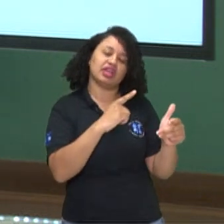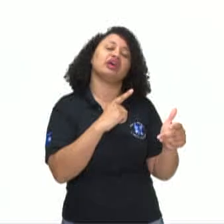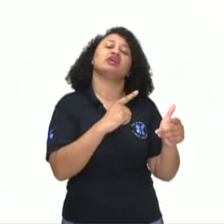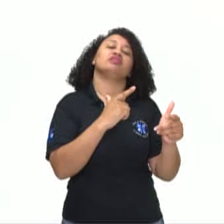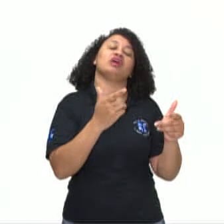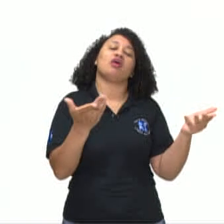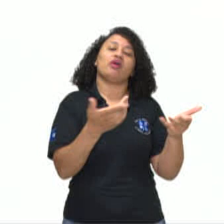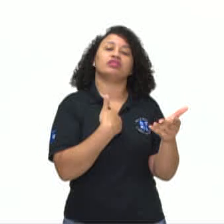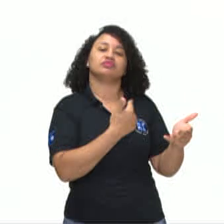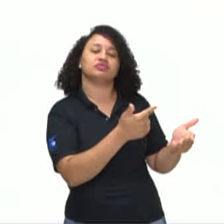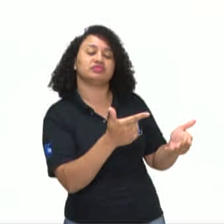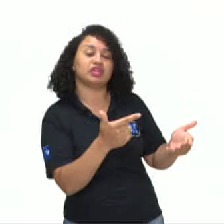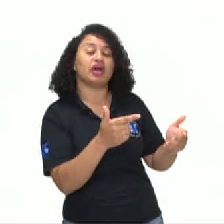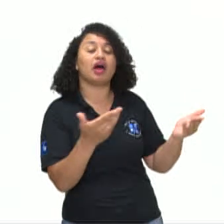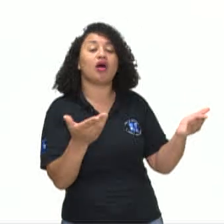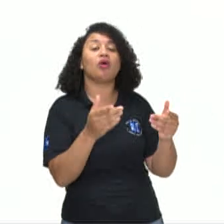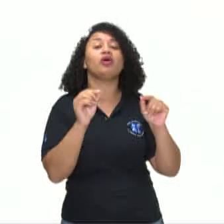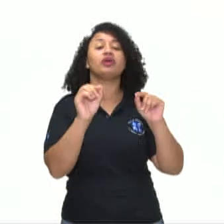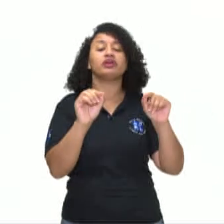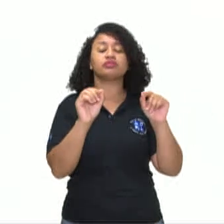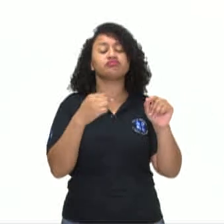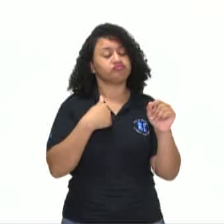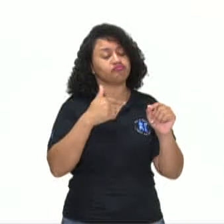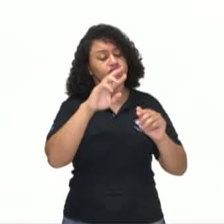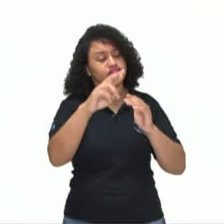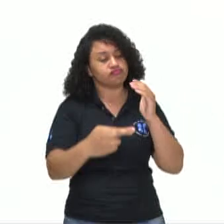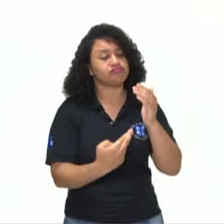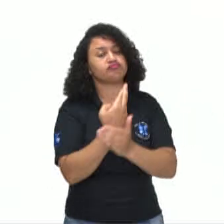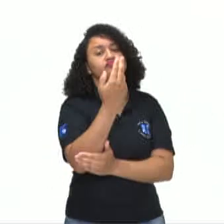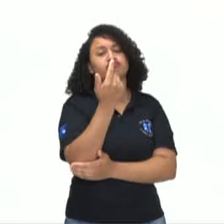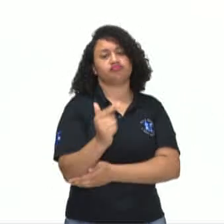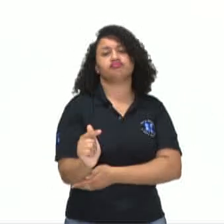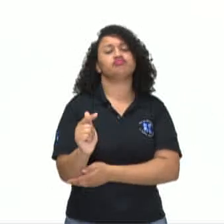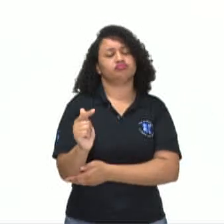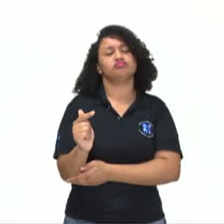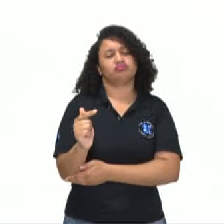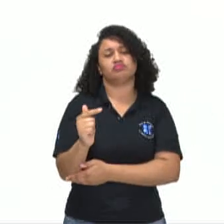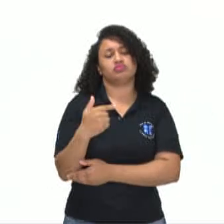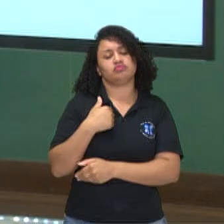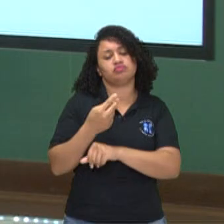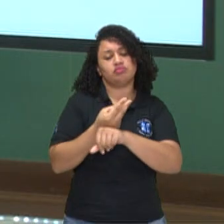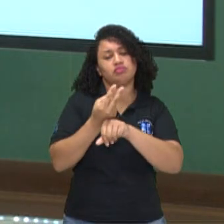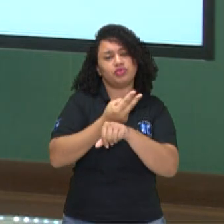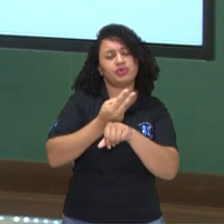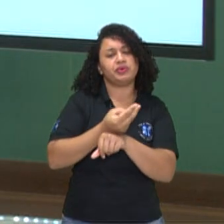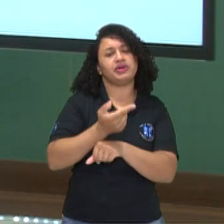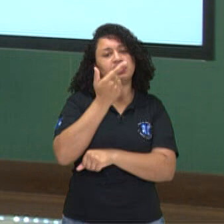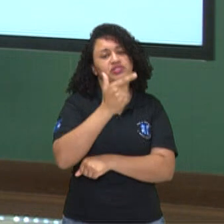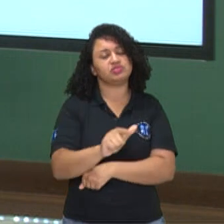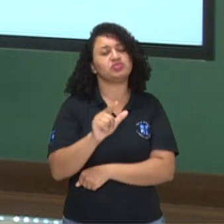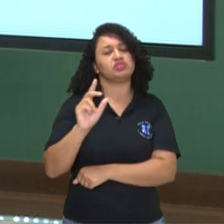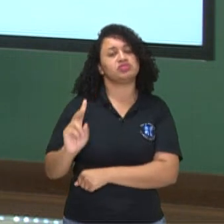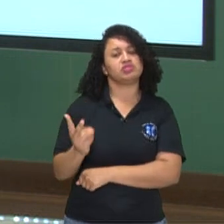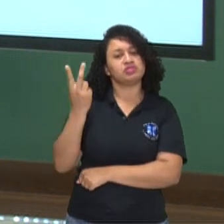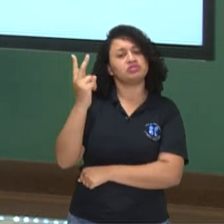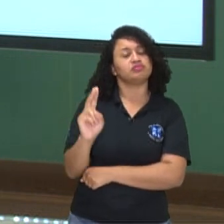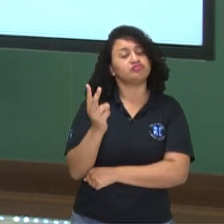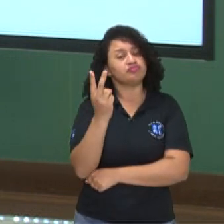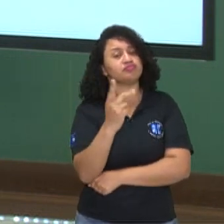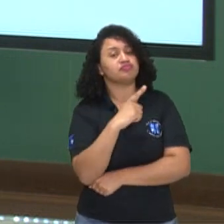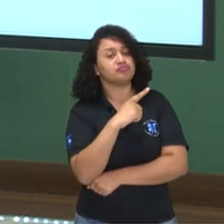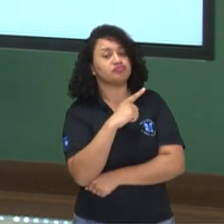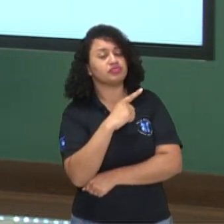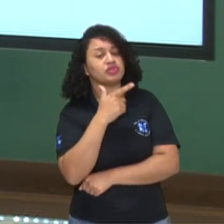existir e agora por algum motivo está renascendo, né? Foram buscar novamente esses valores, né,